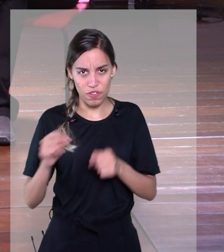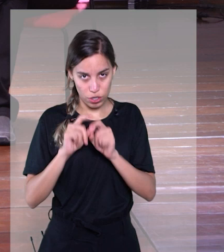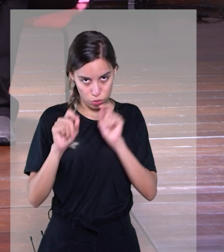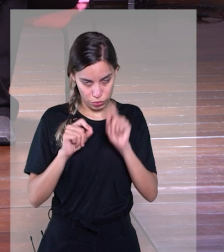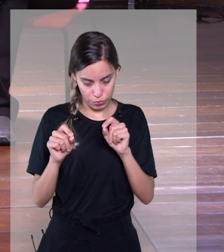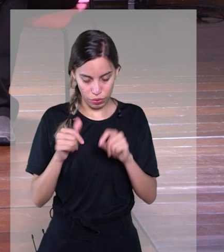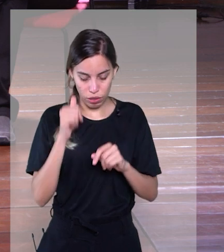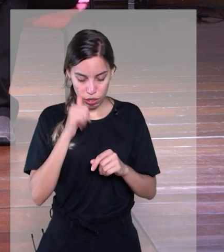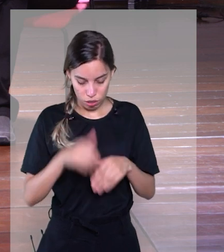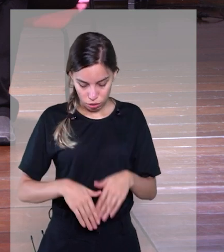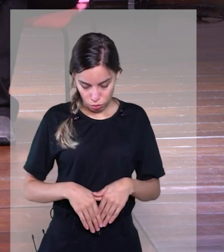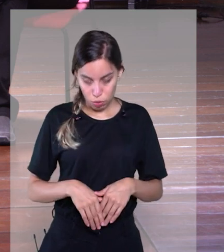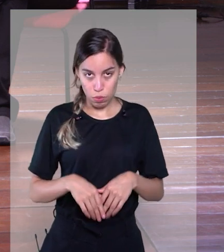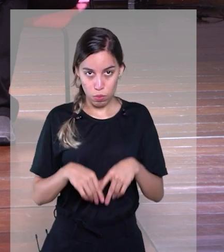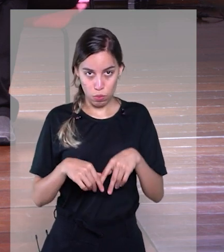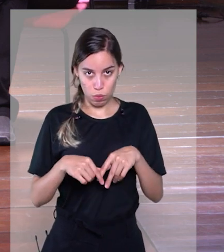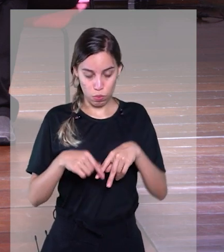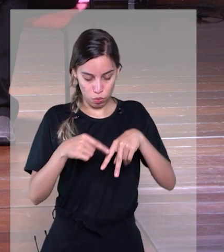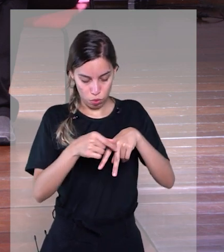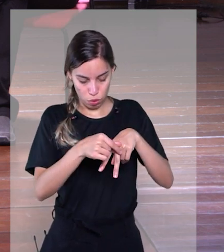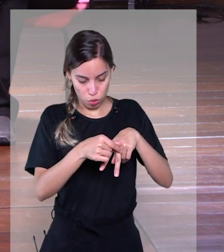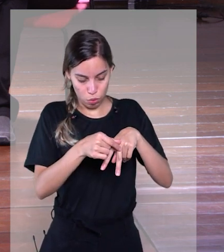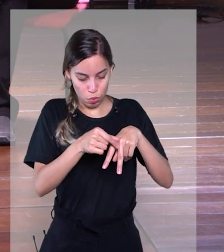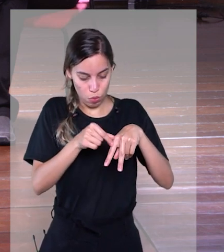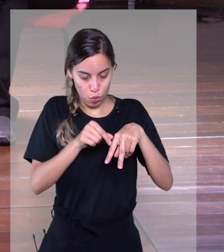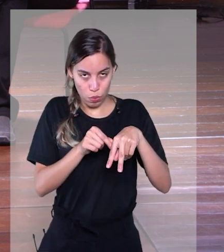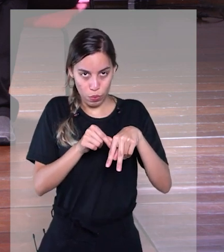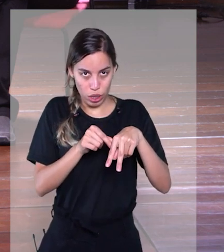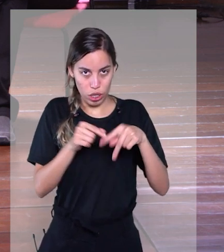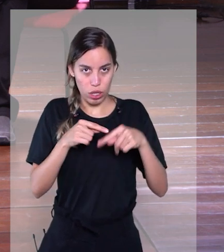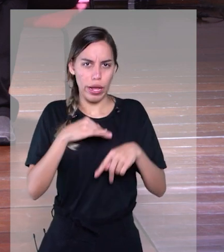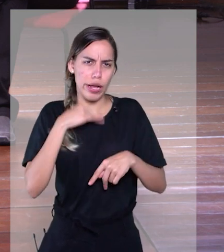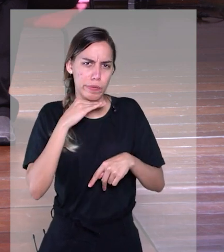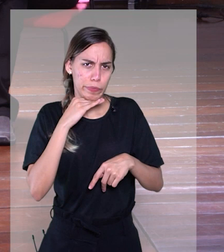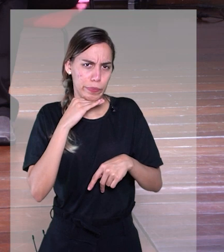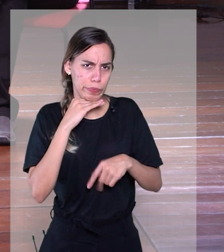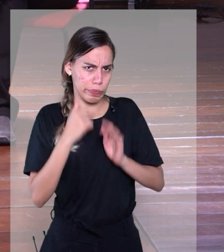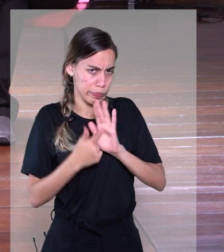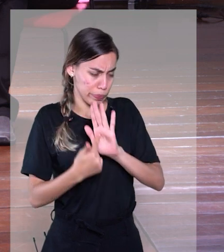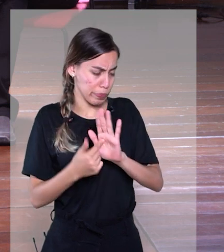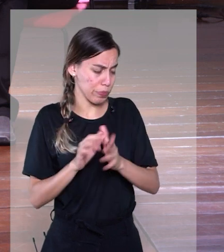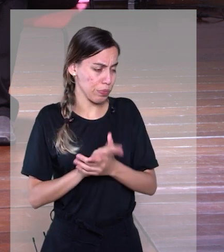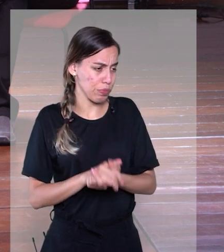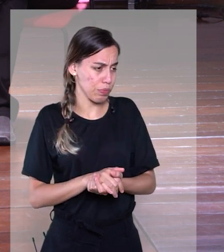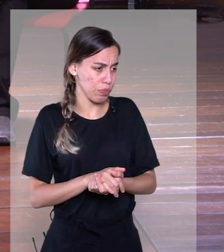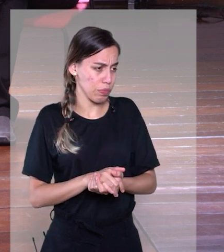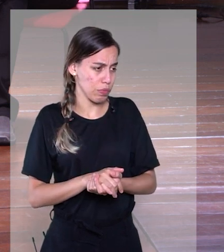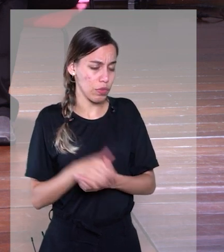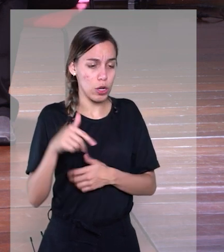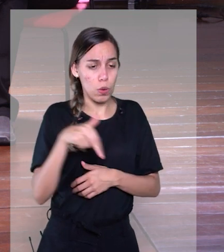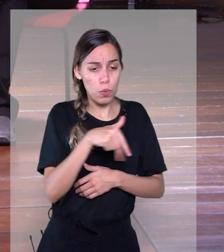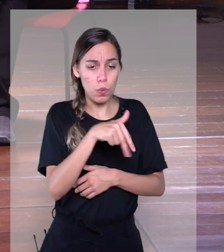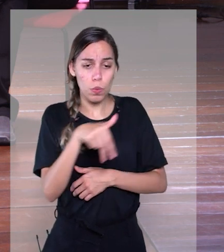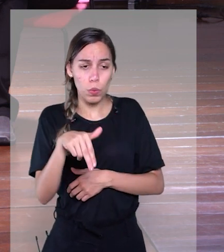tanga mínima, assim, falando claramente, ela andava com a bunda para fora e